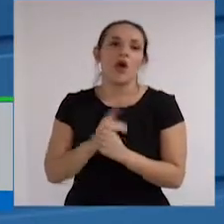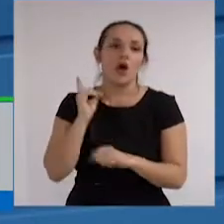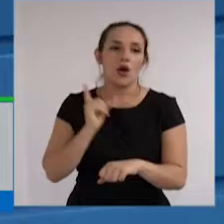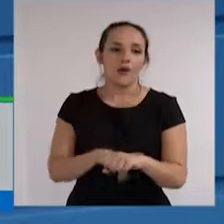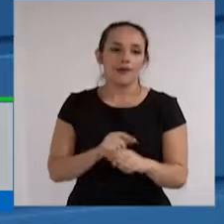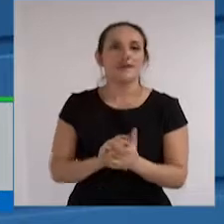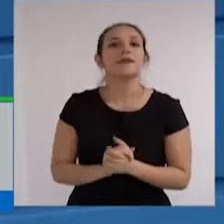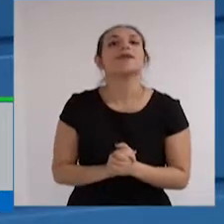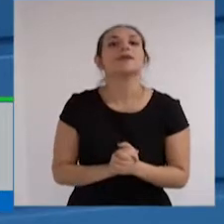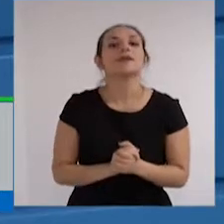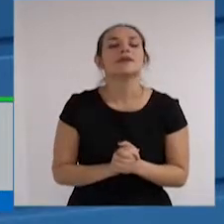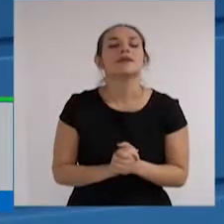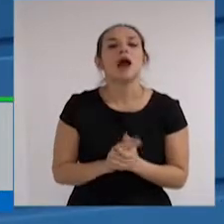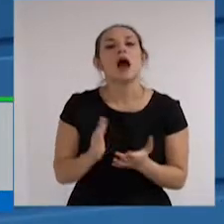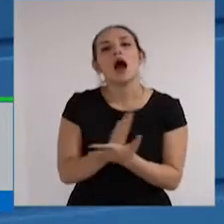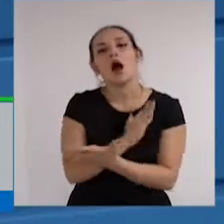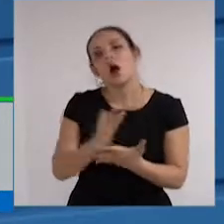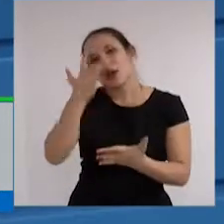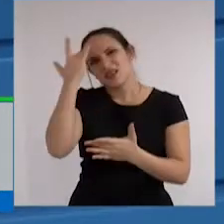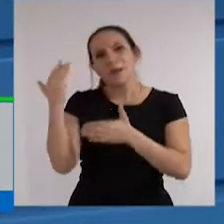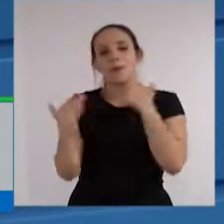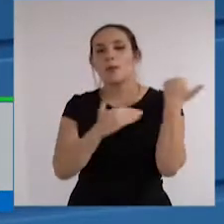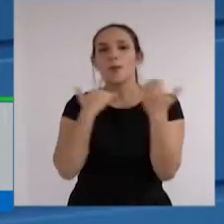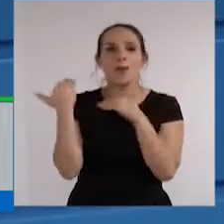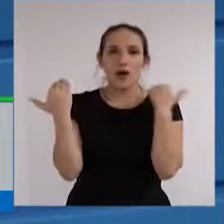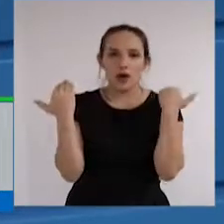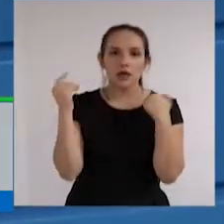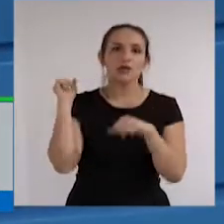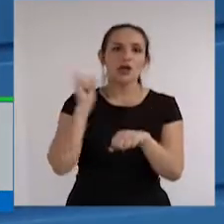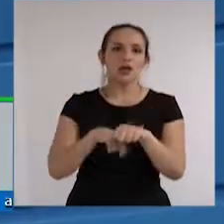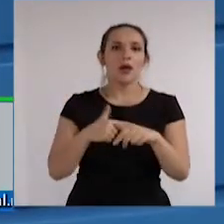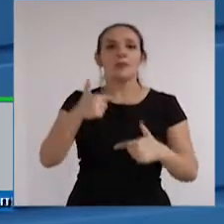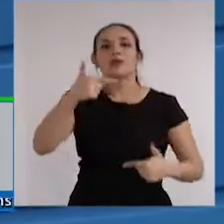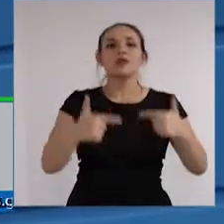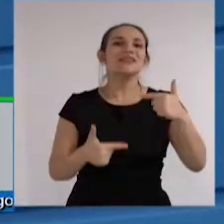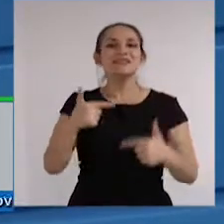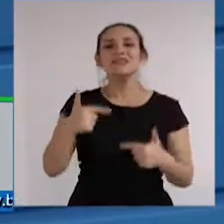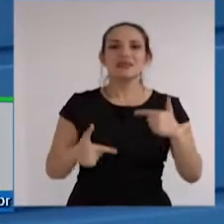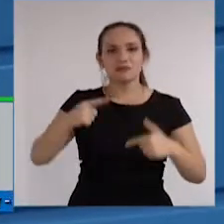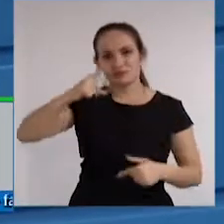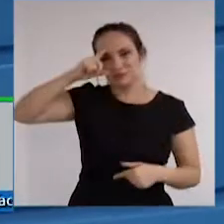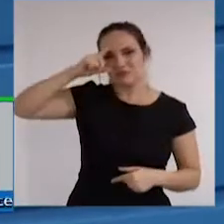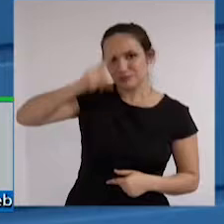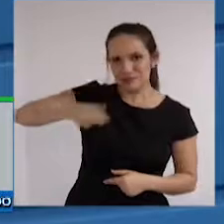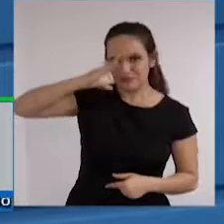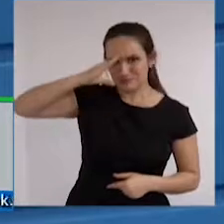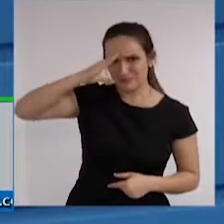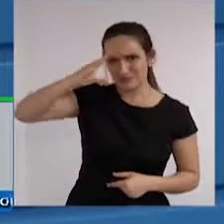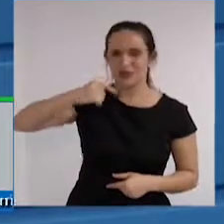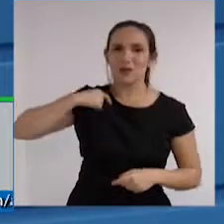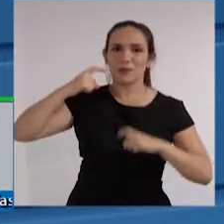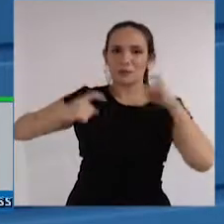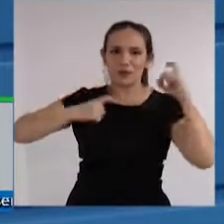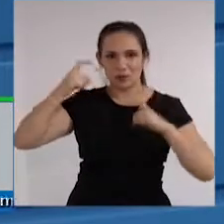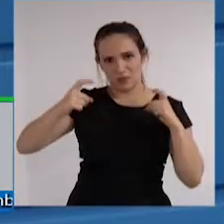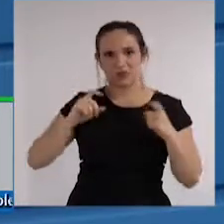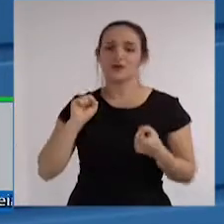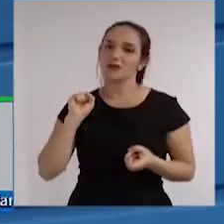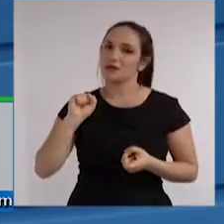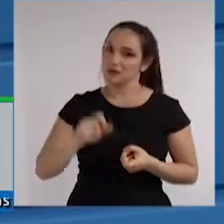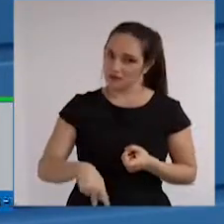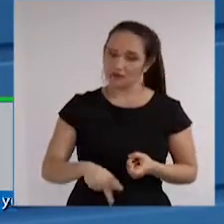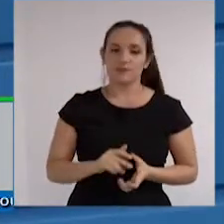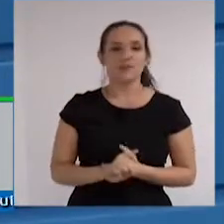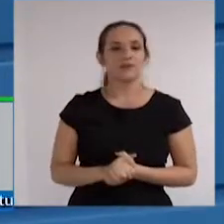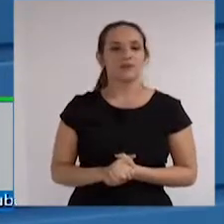em regimes autoritários, evidentemente que isso nos preocupa. Mas eu quero dizer a Vossa Excelência